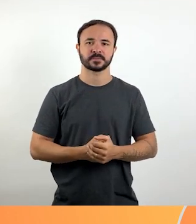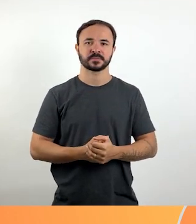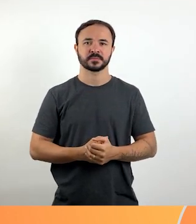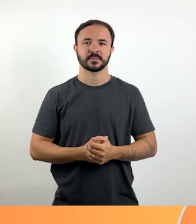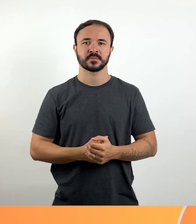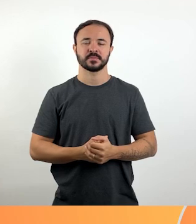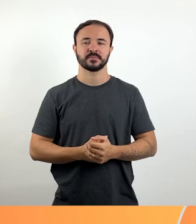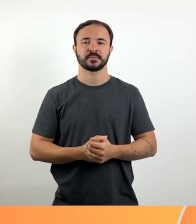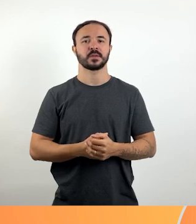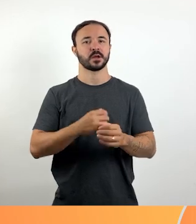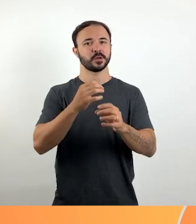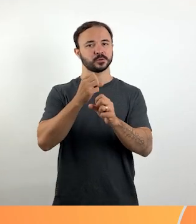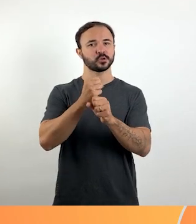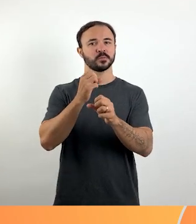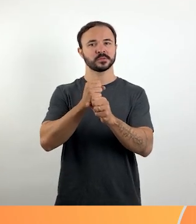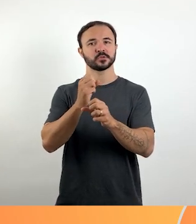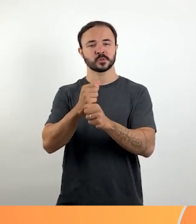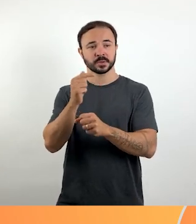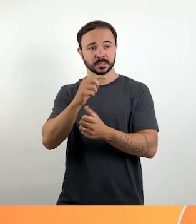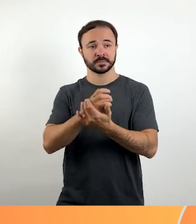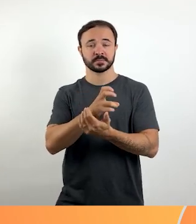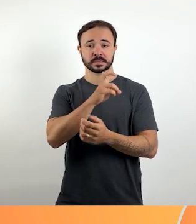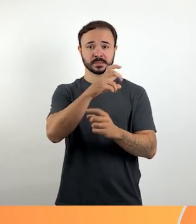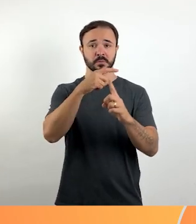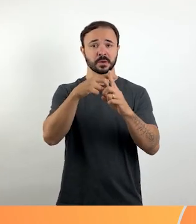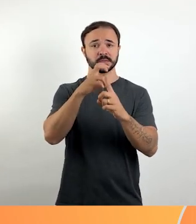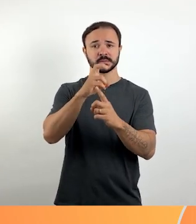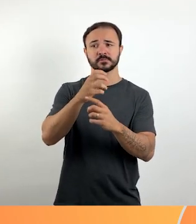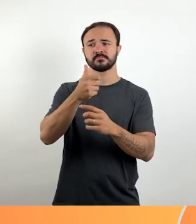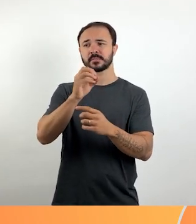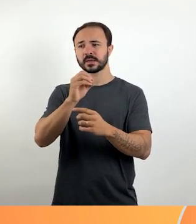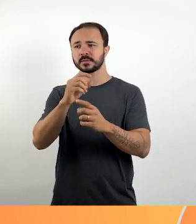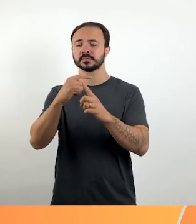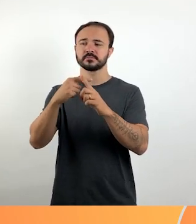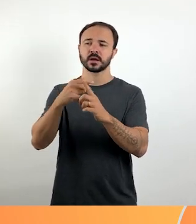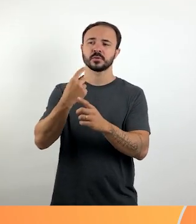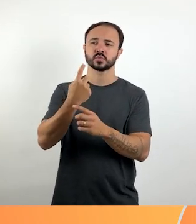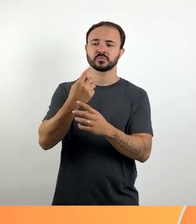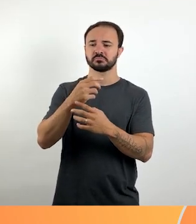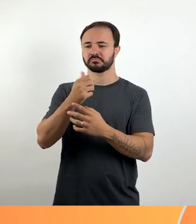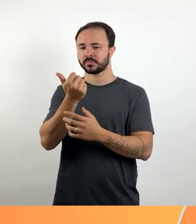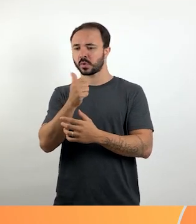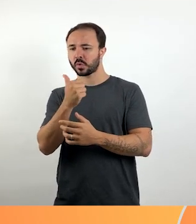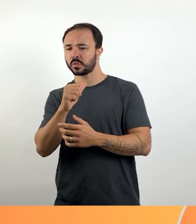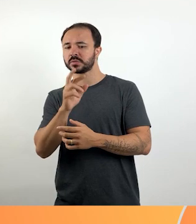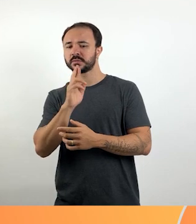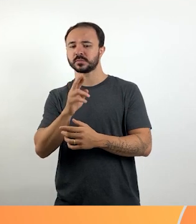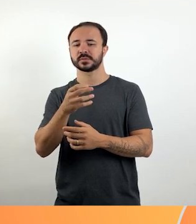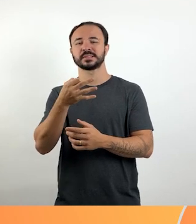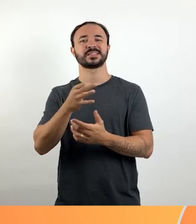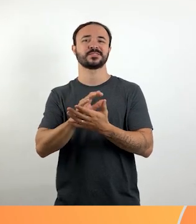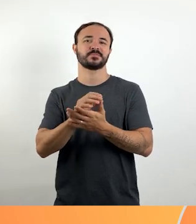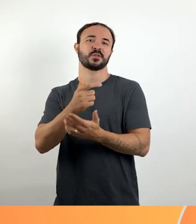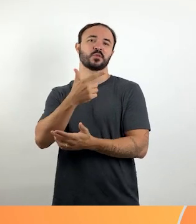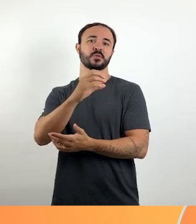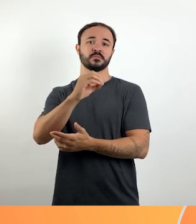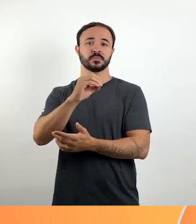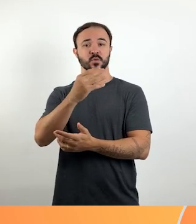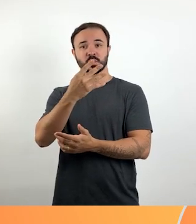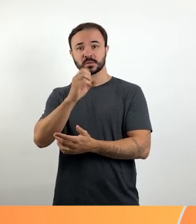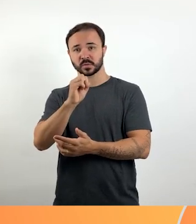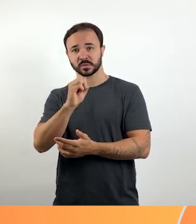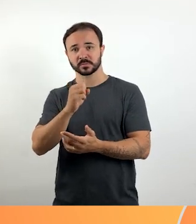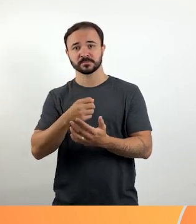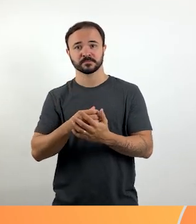5, 10 mais 1, 11. Nós vamos observar que é o 2 a 11, que é o próprio 2048. Então, como a gente